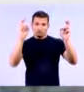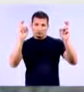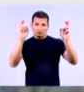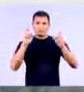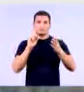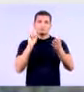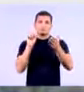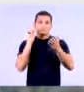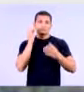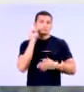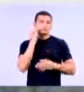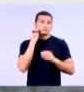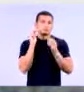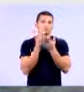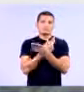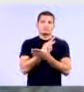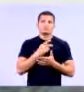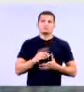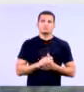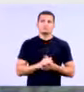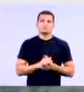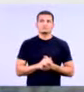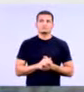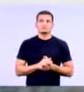Vamos ver o que vai acontecer.